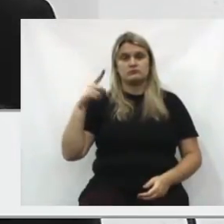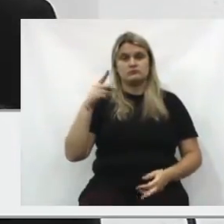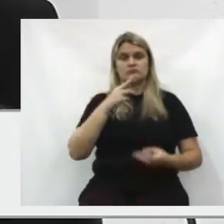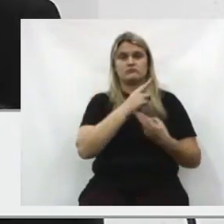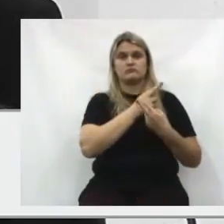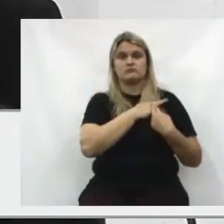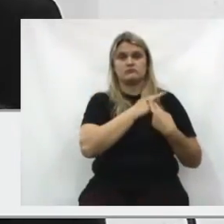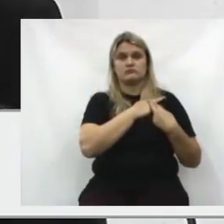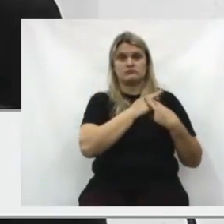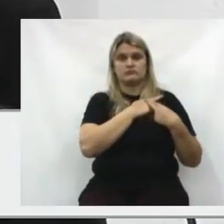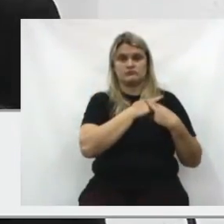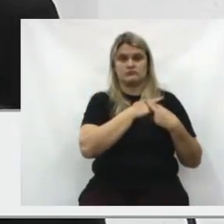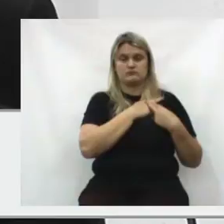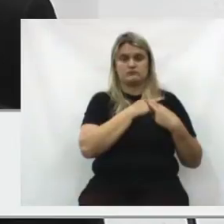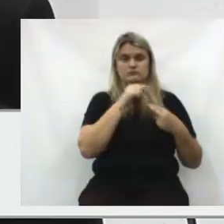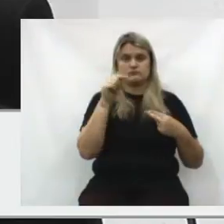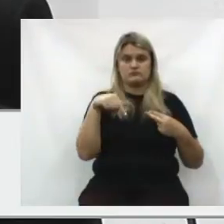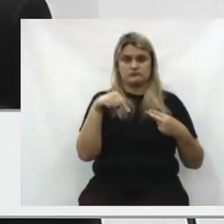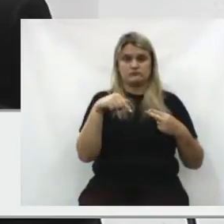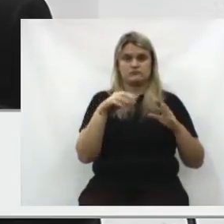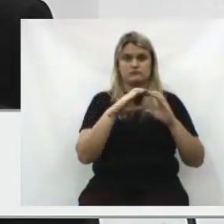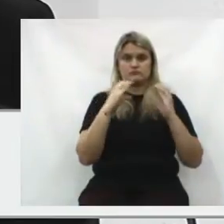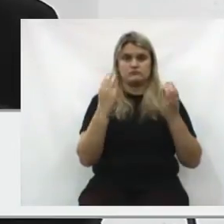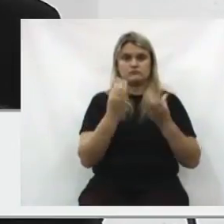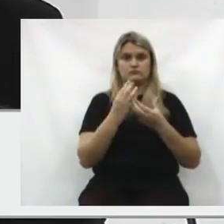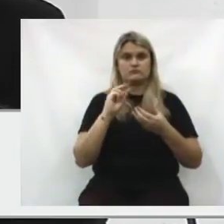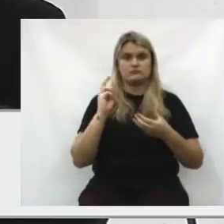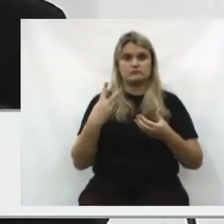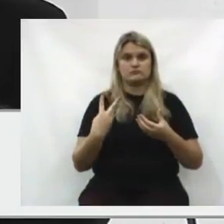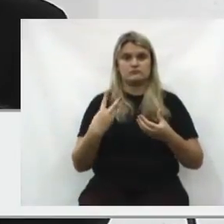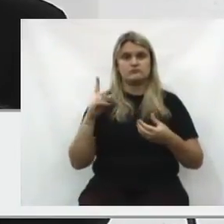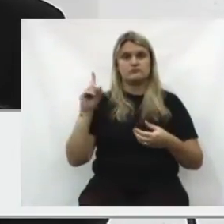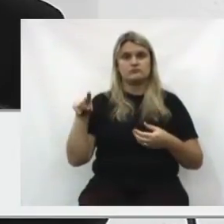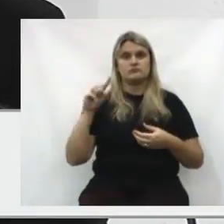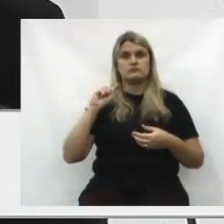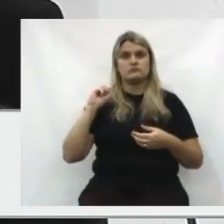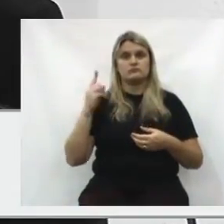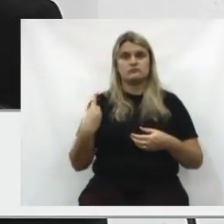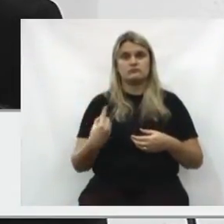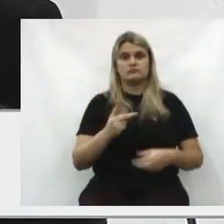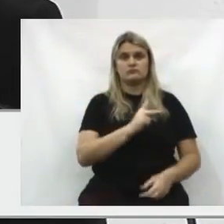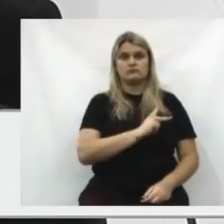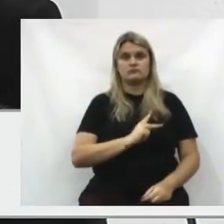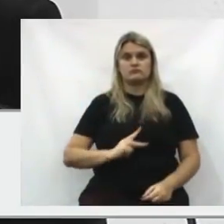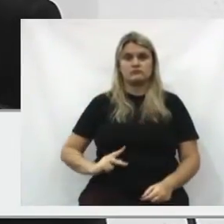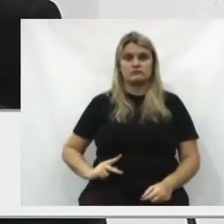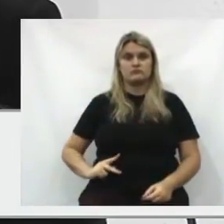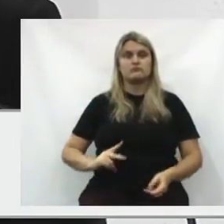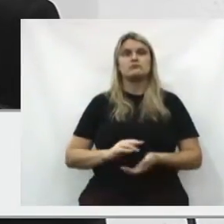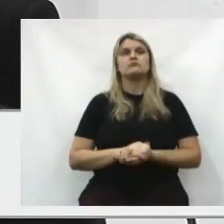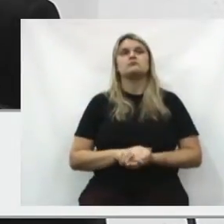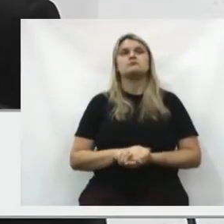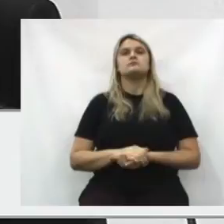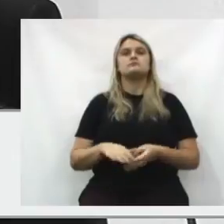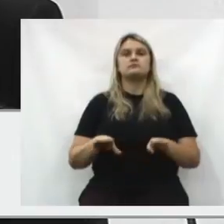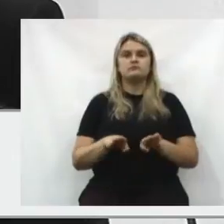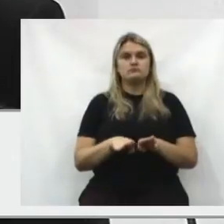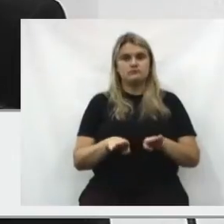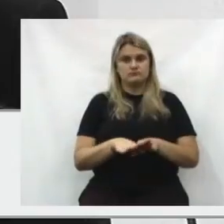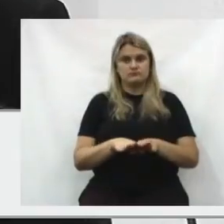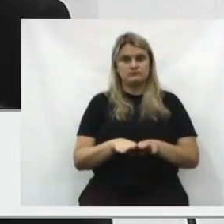que dentro aí do organograma da Câmara, ele é o advogado da